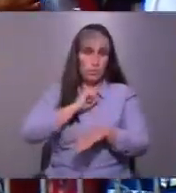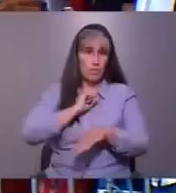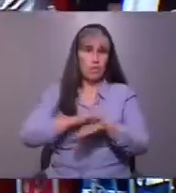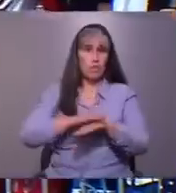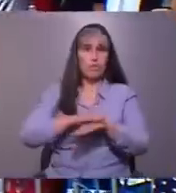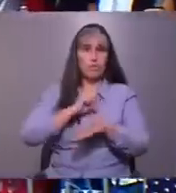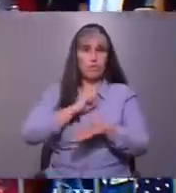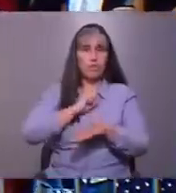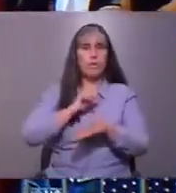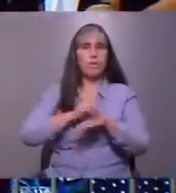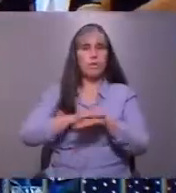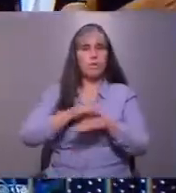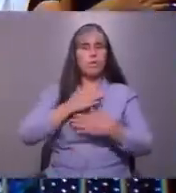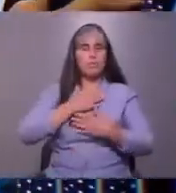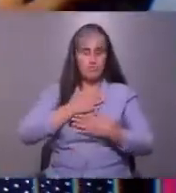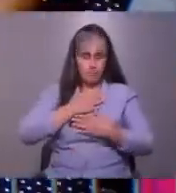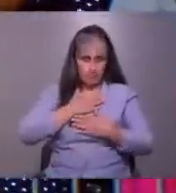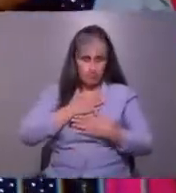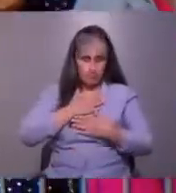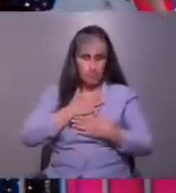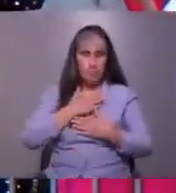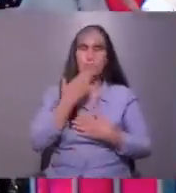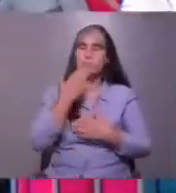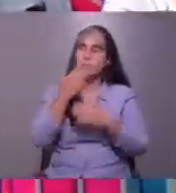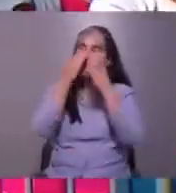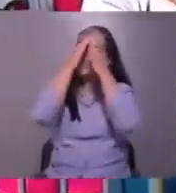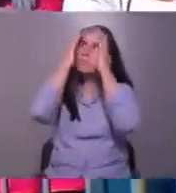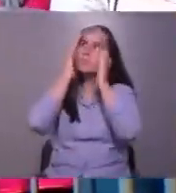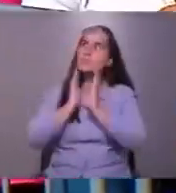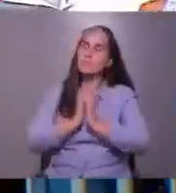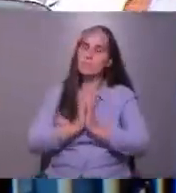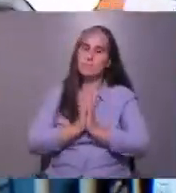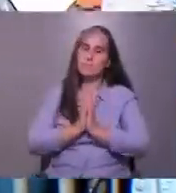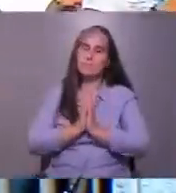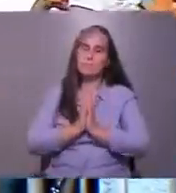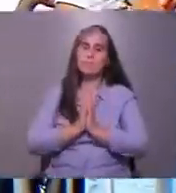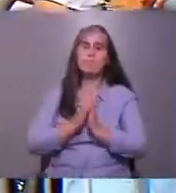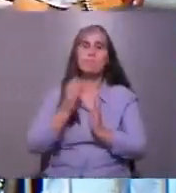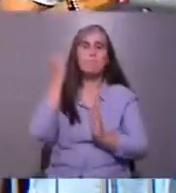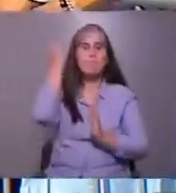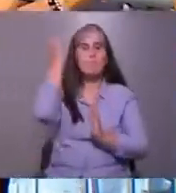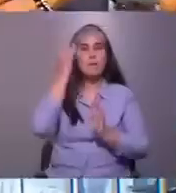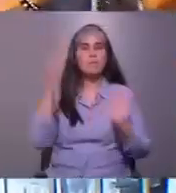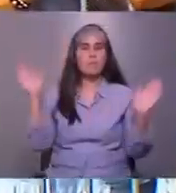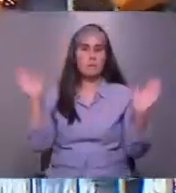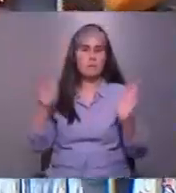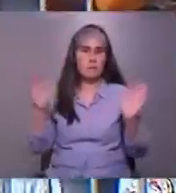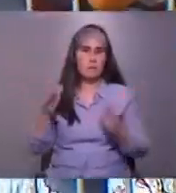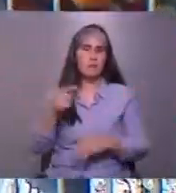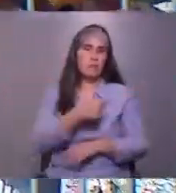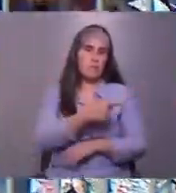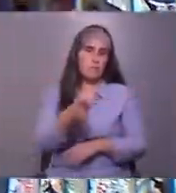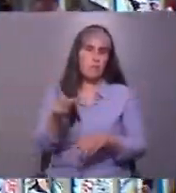minha culpa, minha tão grande culpa. E peço à Virgem Maria, aos anjos e santos e a